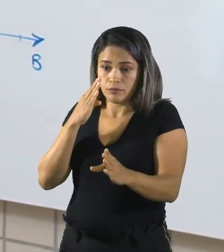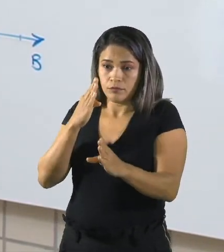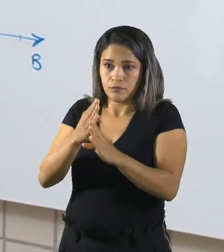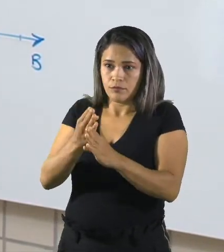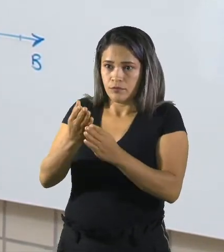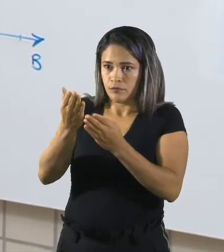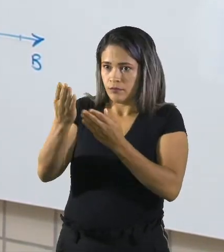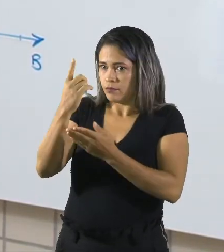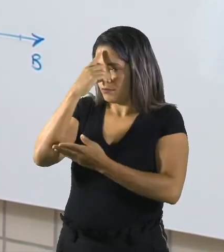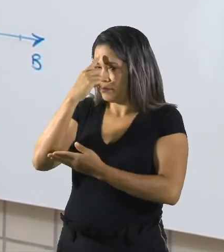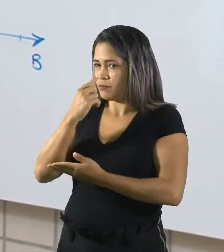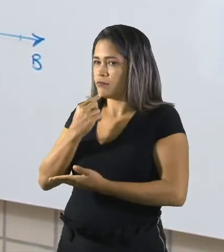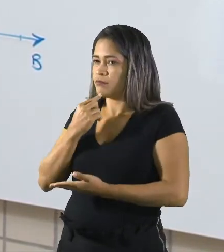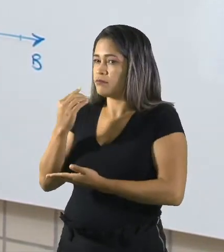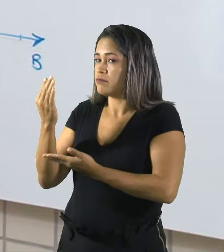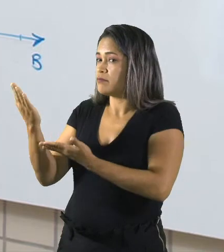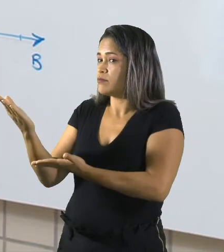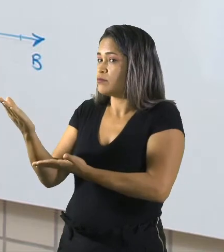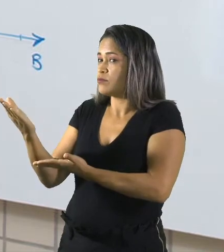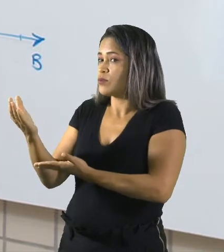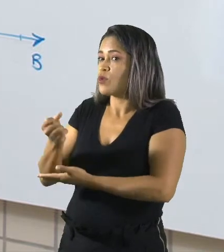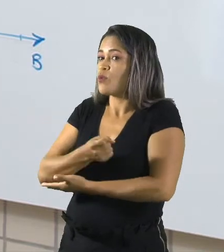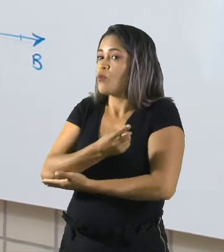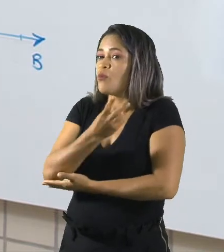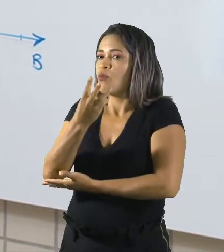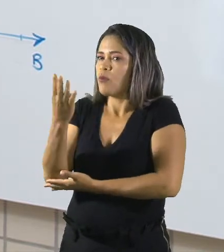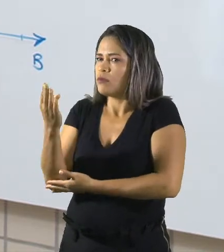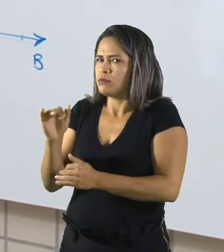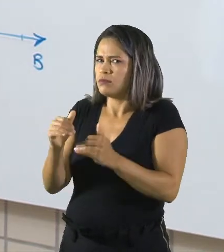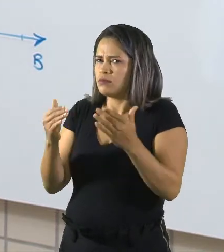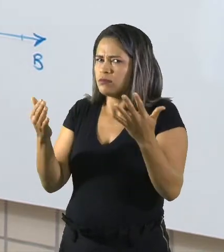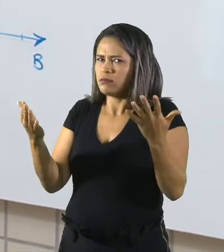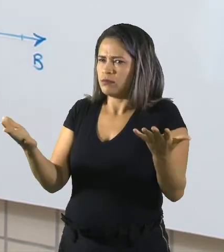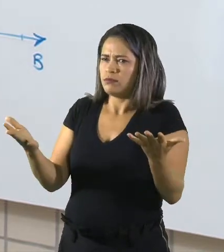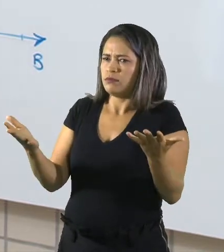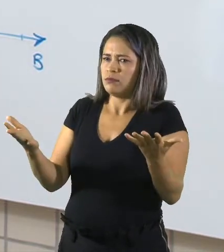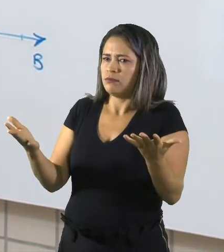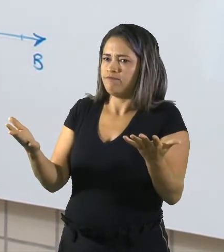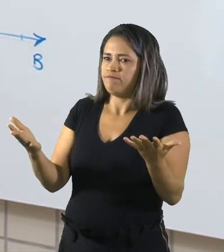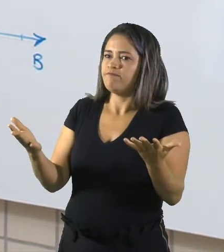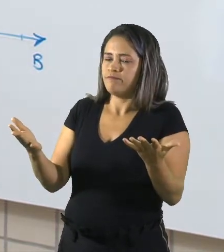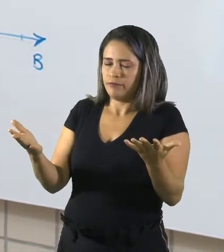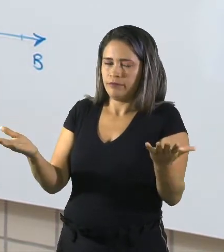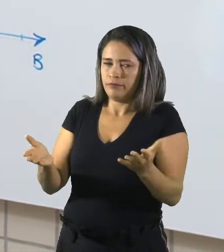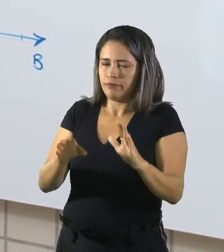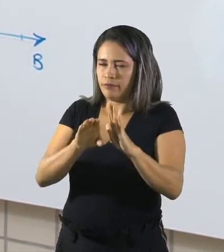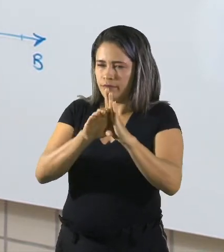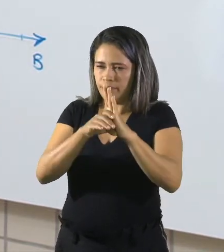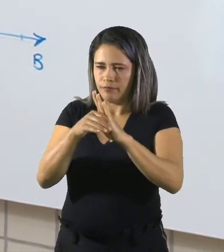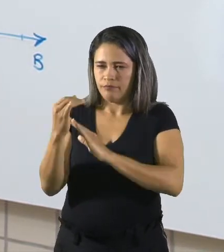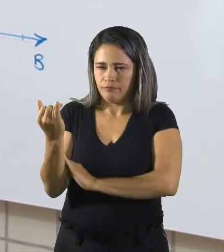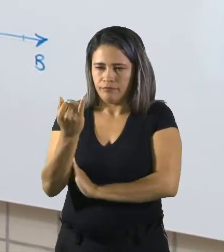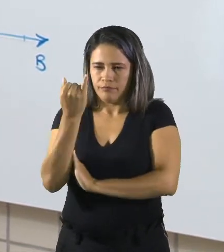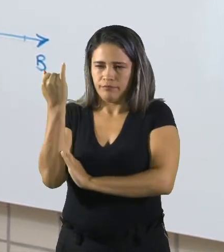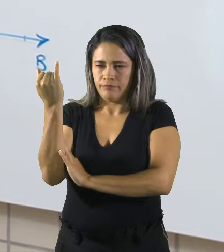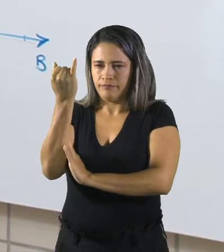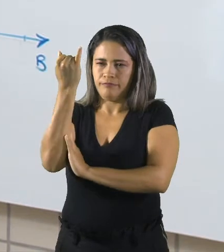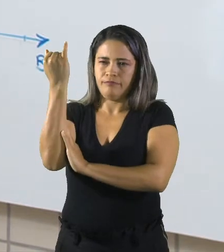figura? Quantos e quais são? E aqui eu quero trabalhar com vocês um conceito importante. Como que